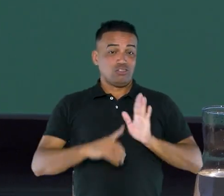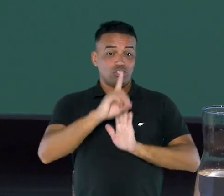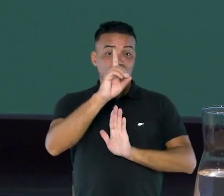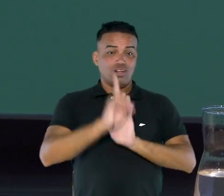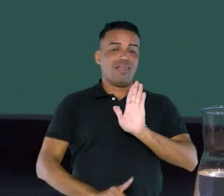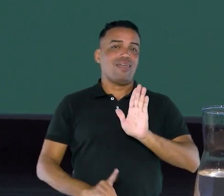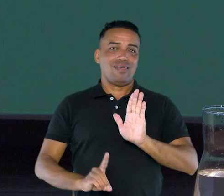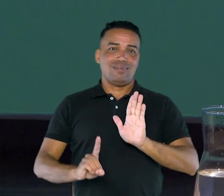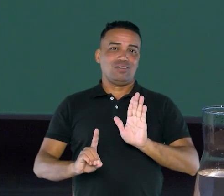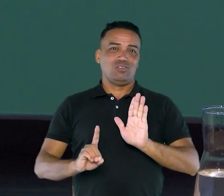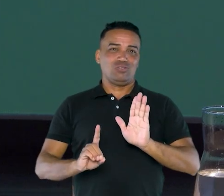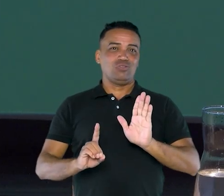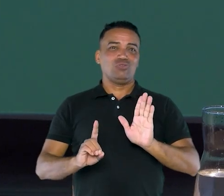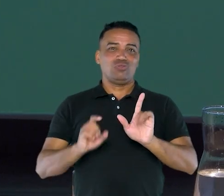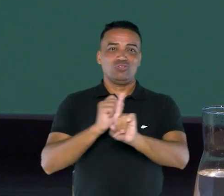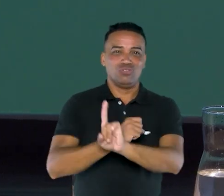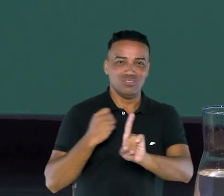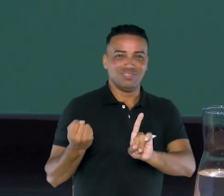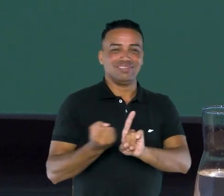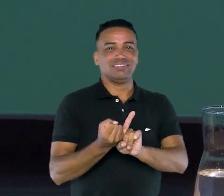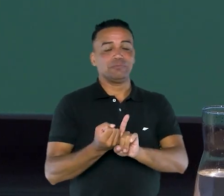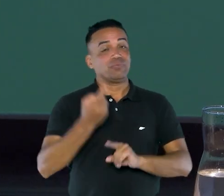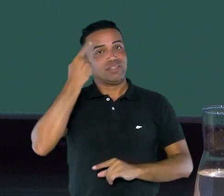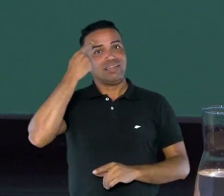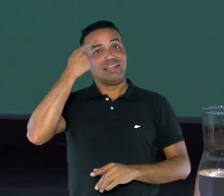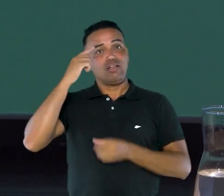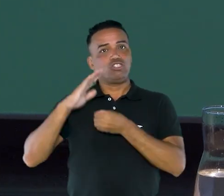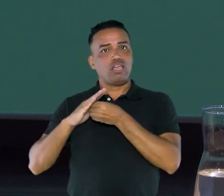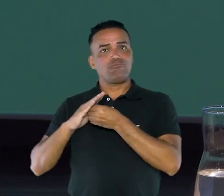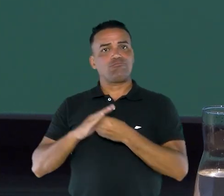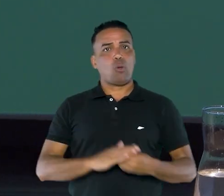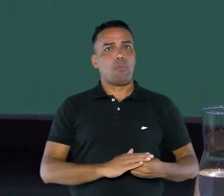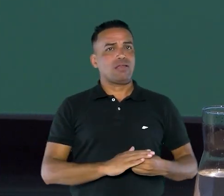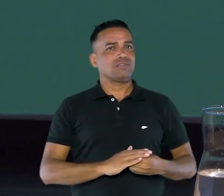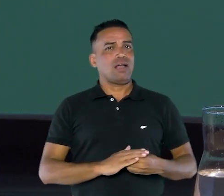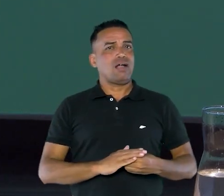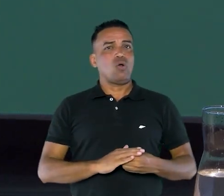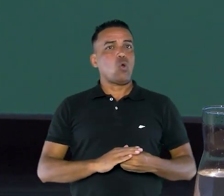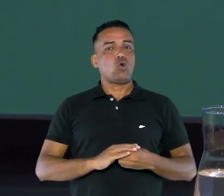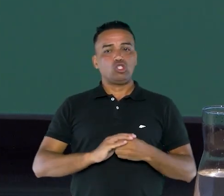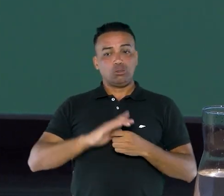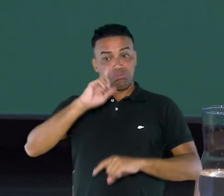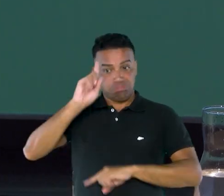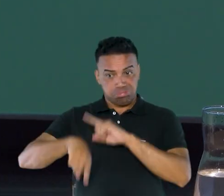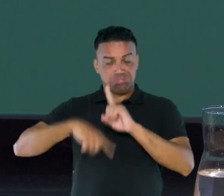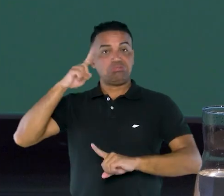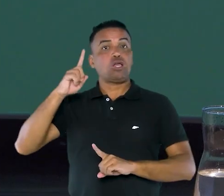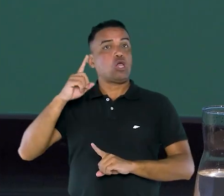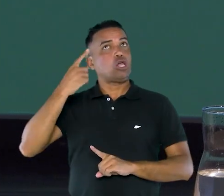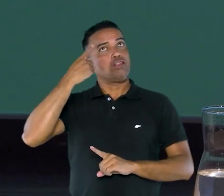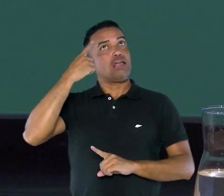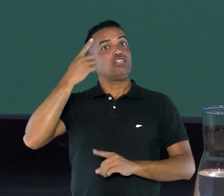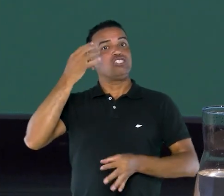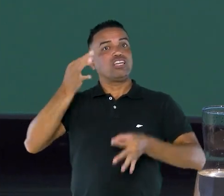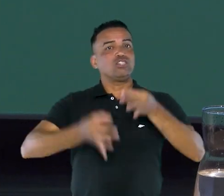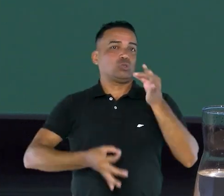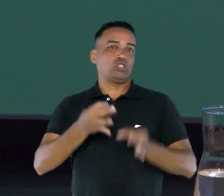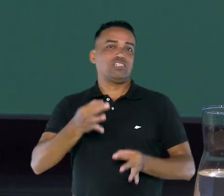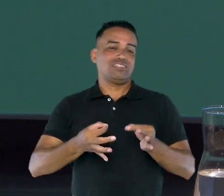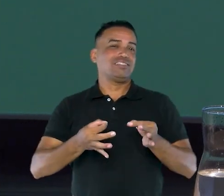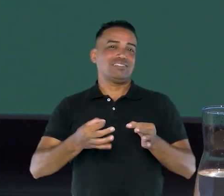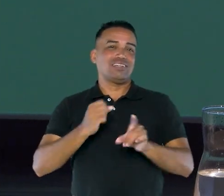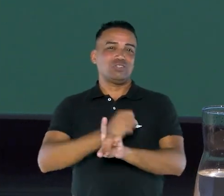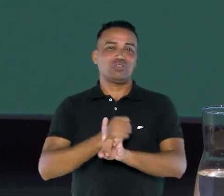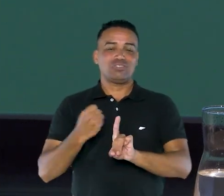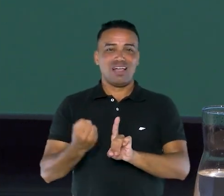um direito civil, ou uma ideia de opressão, ou de superação, ou de justiça